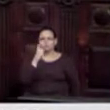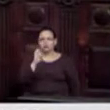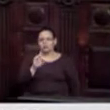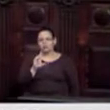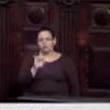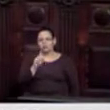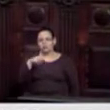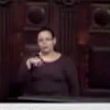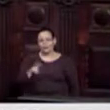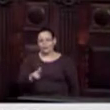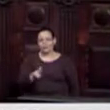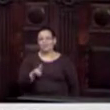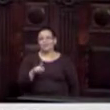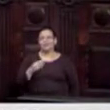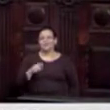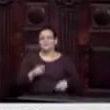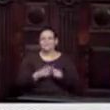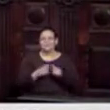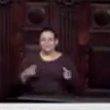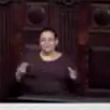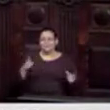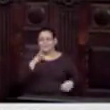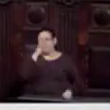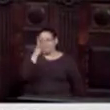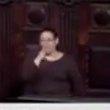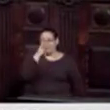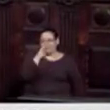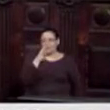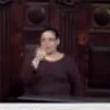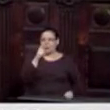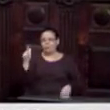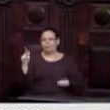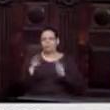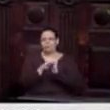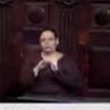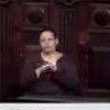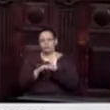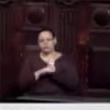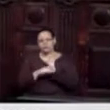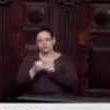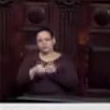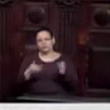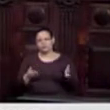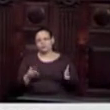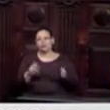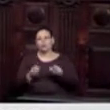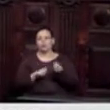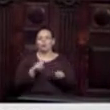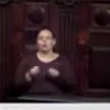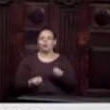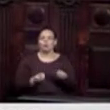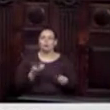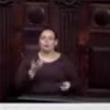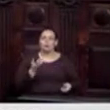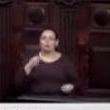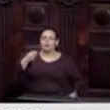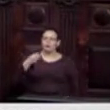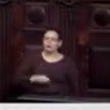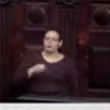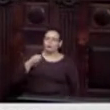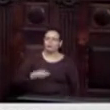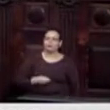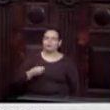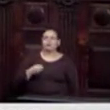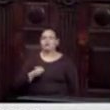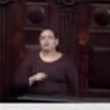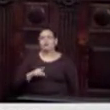diante da enorme brutalidade de outras medidas do pacote, como querer impor o